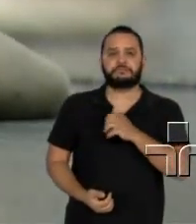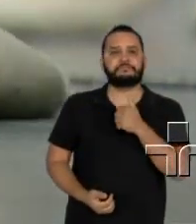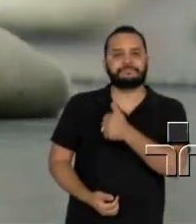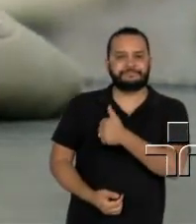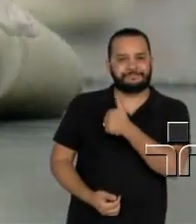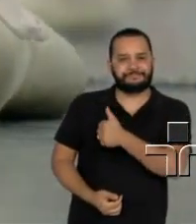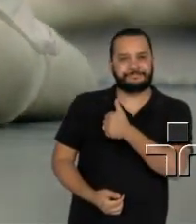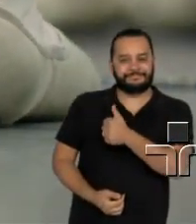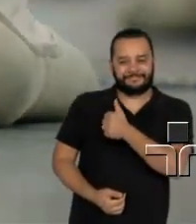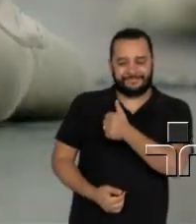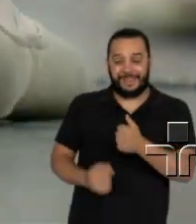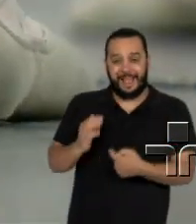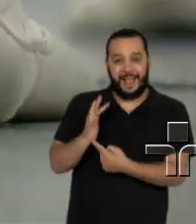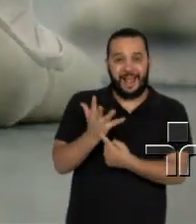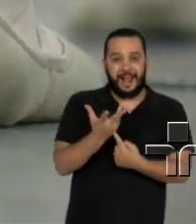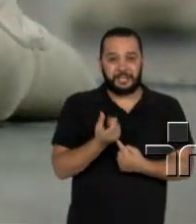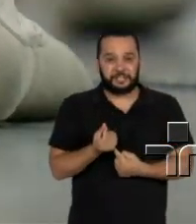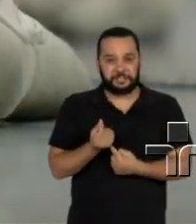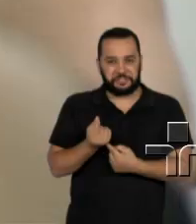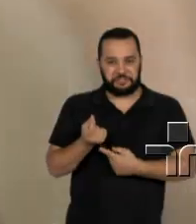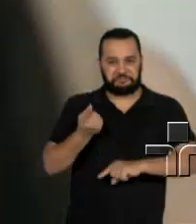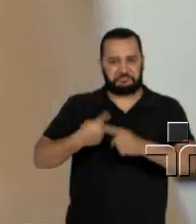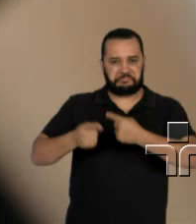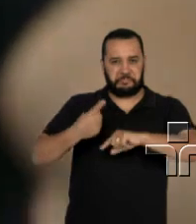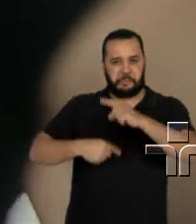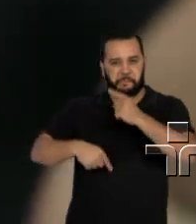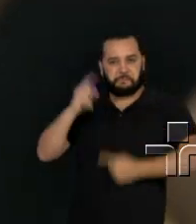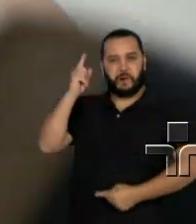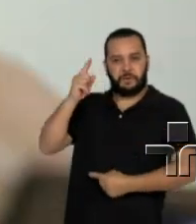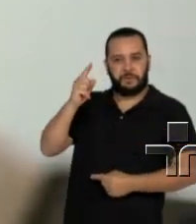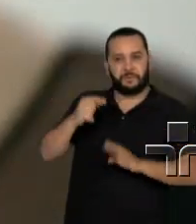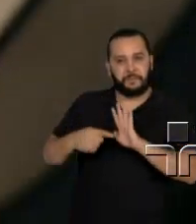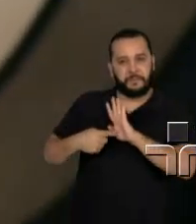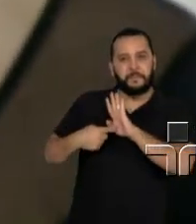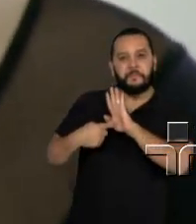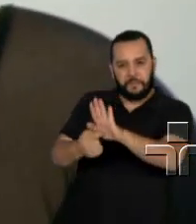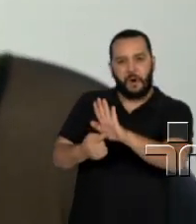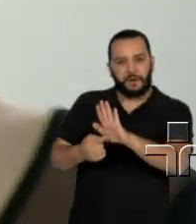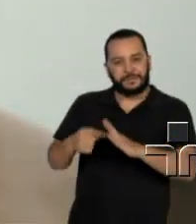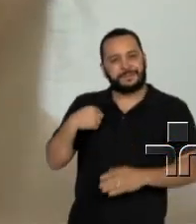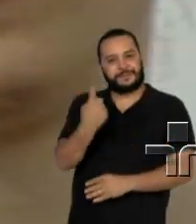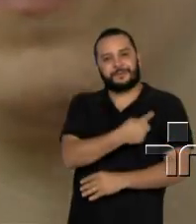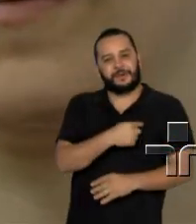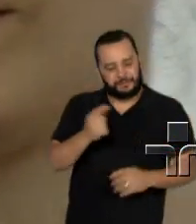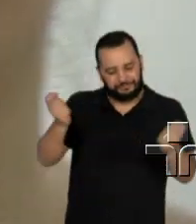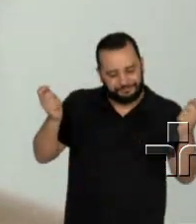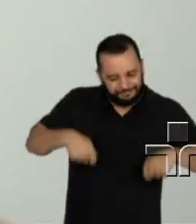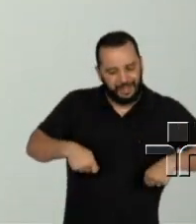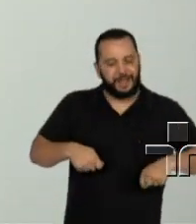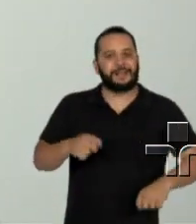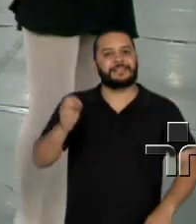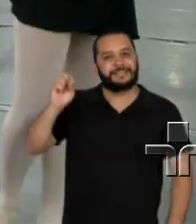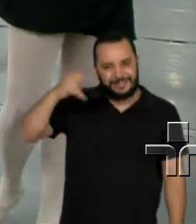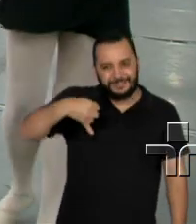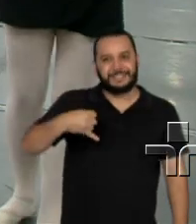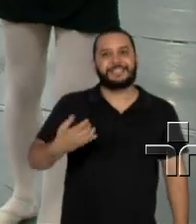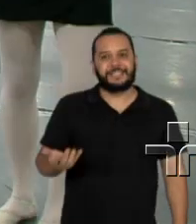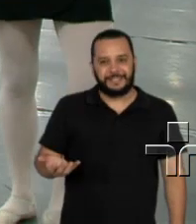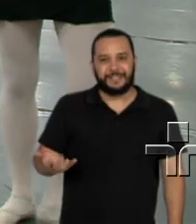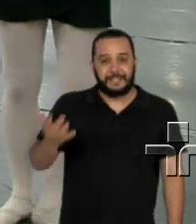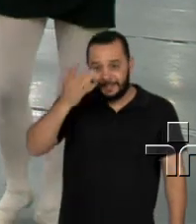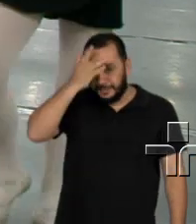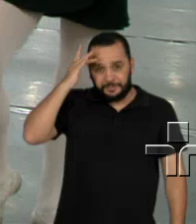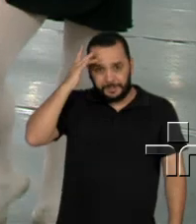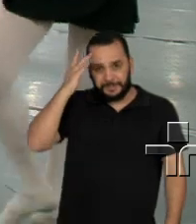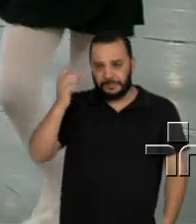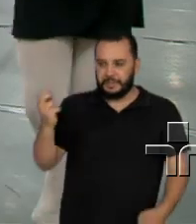é o lugar que a gente encontra de poder fazer o nosso melhor sem que as pessoas é